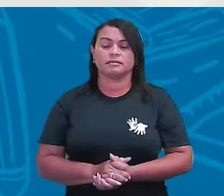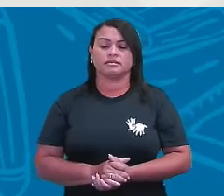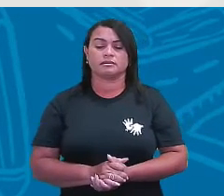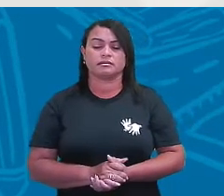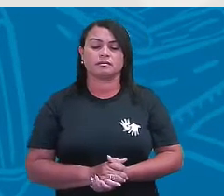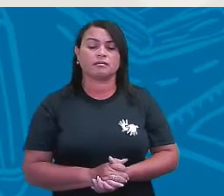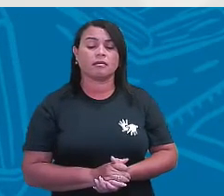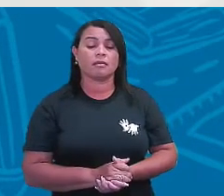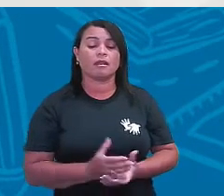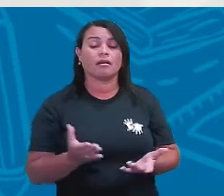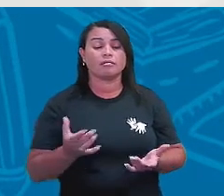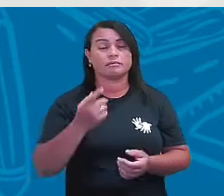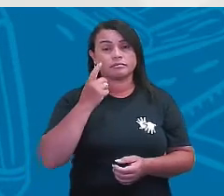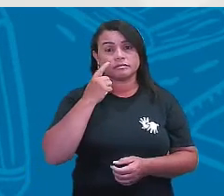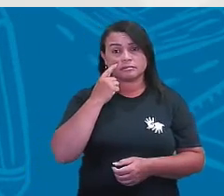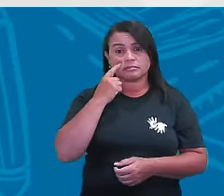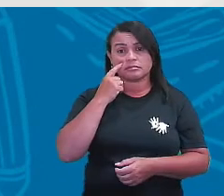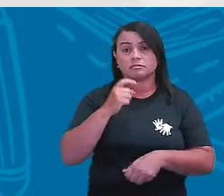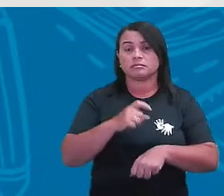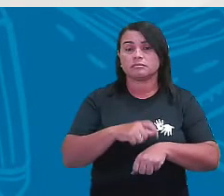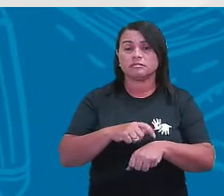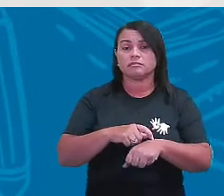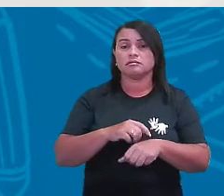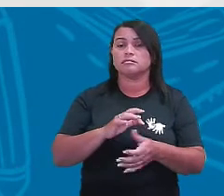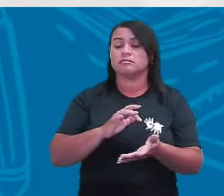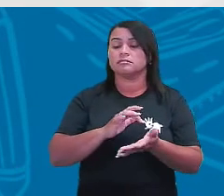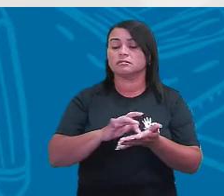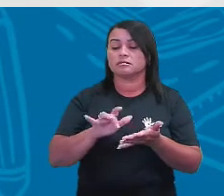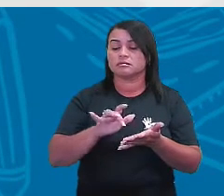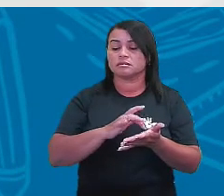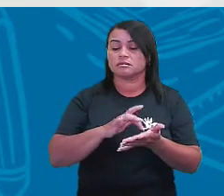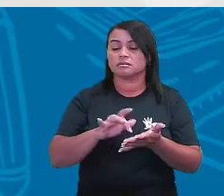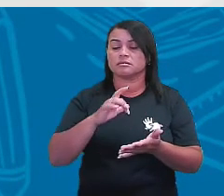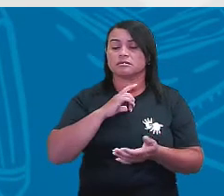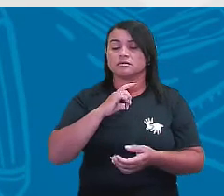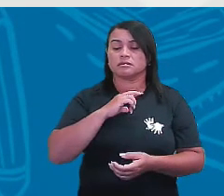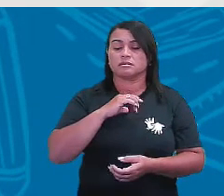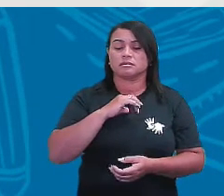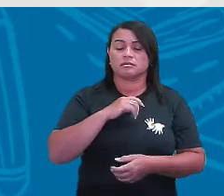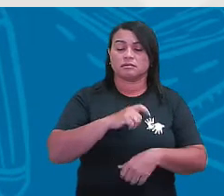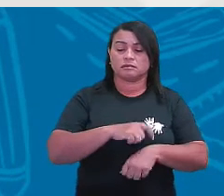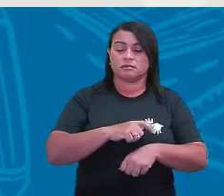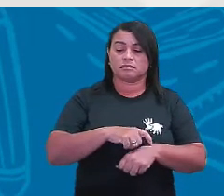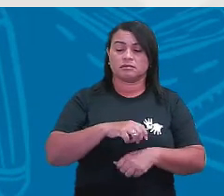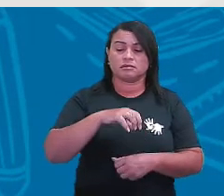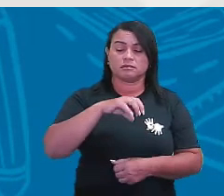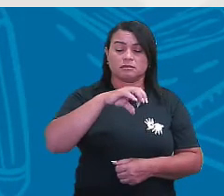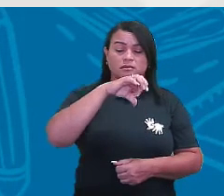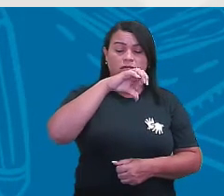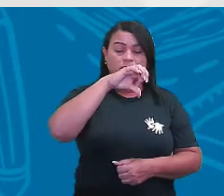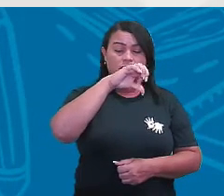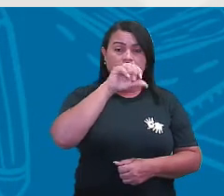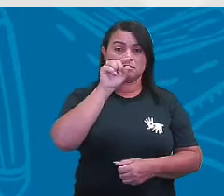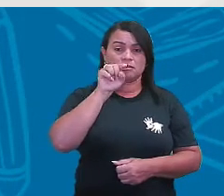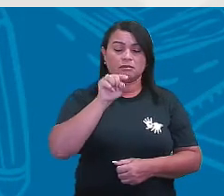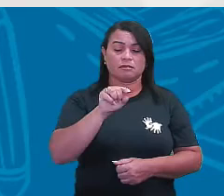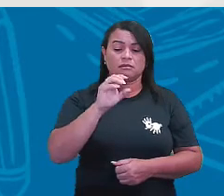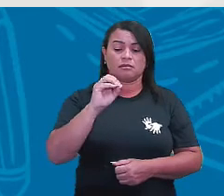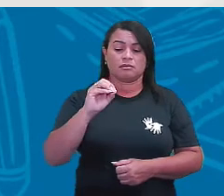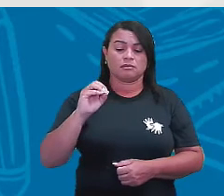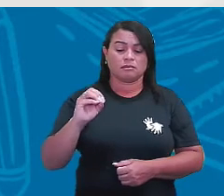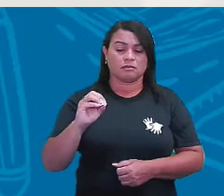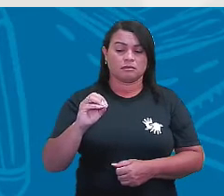Agora, no relógio digital, o número que indica que são 9 horas em ponto, que é a hora